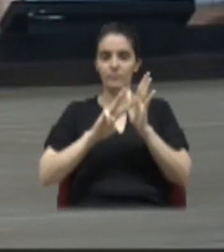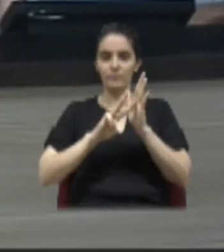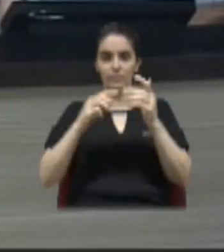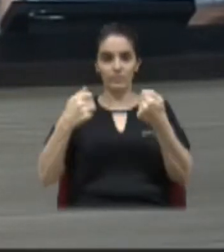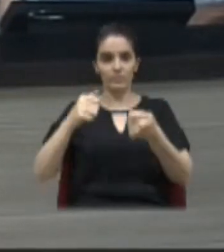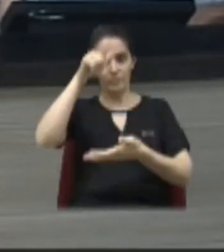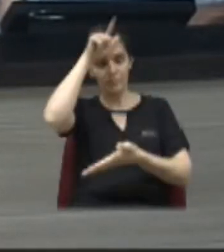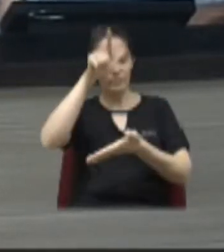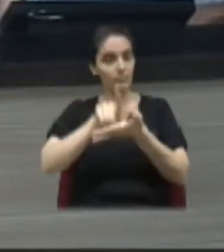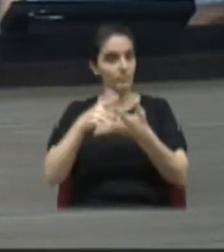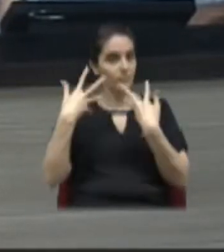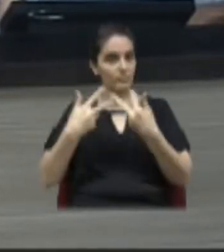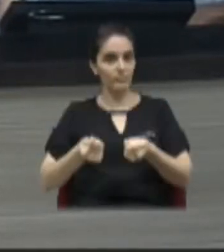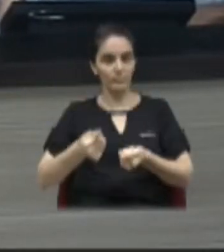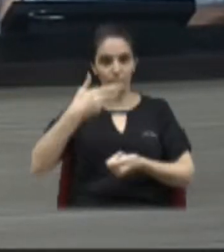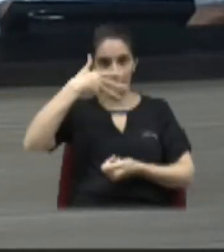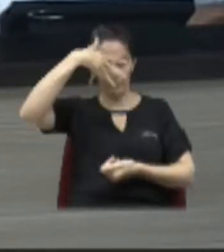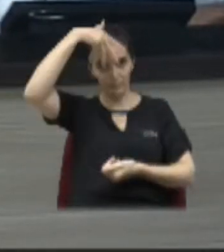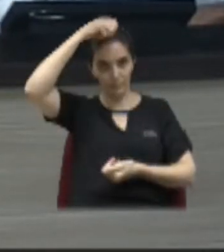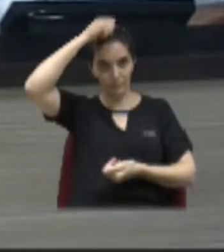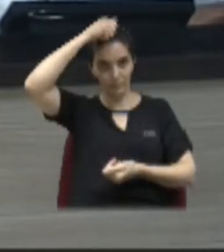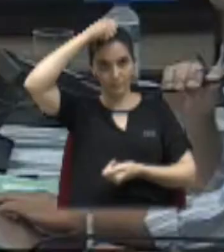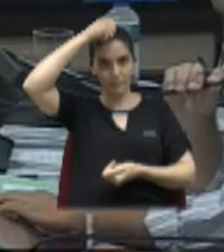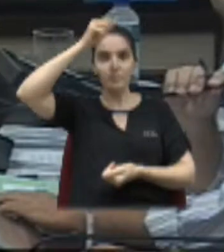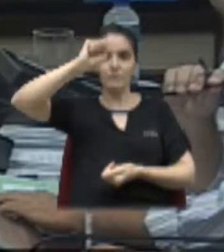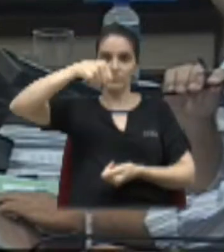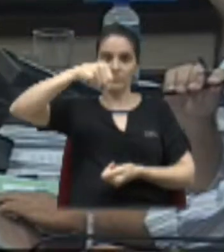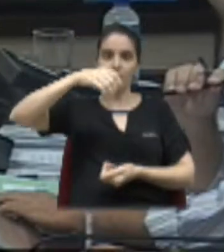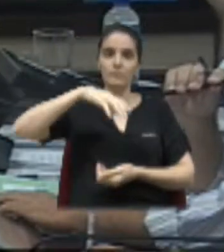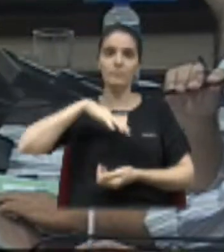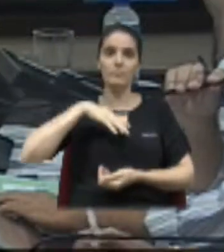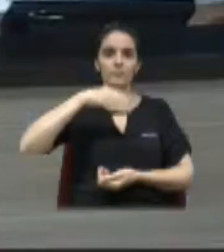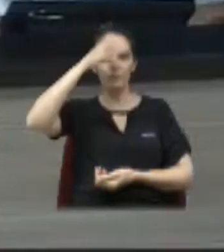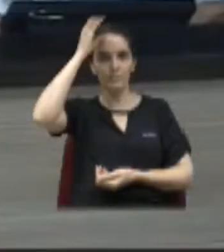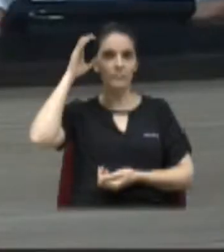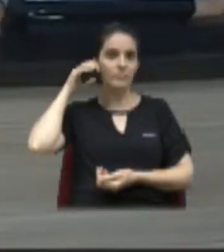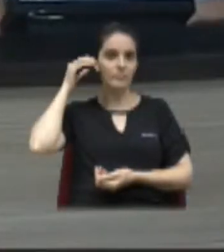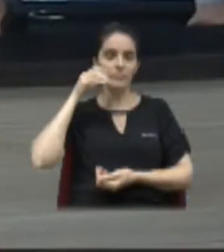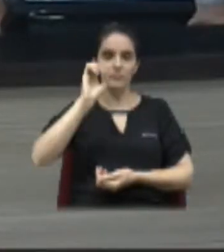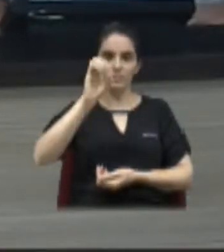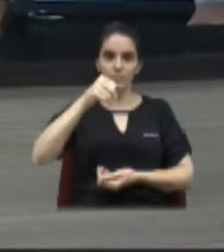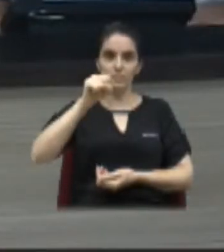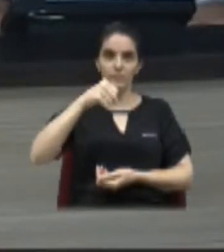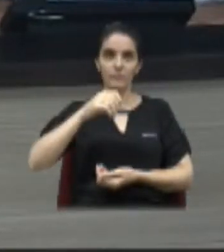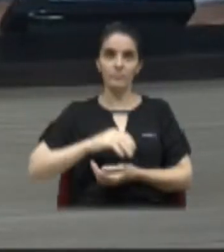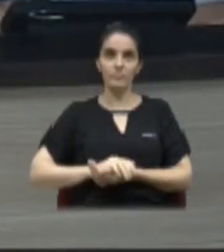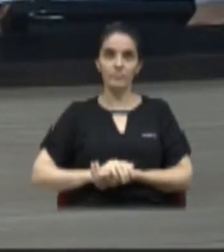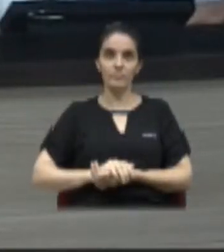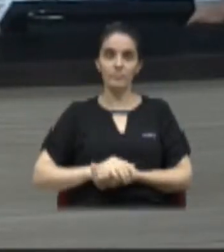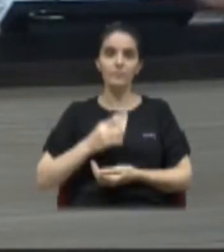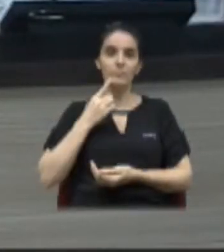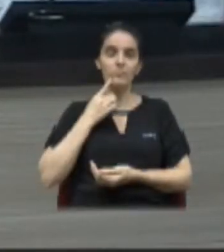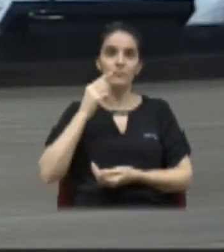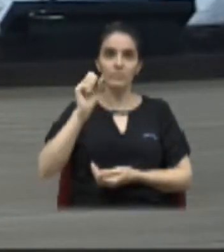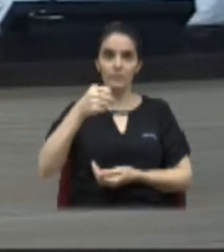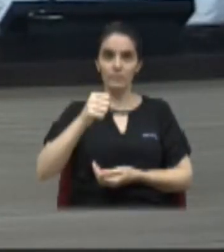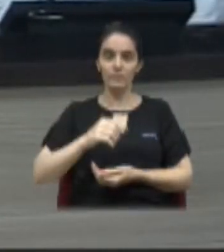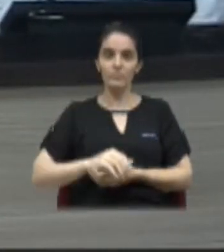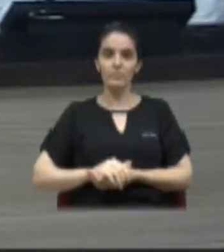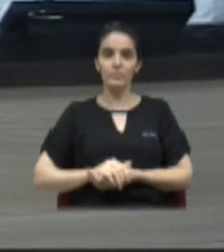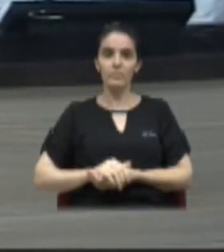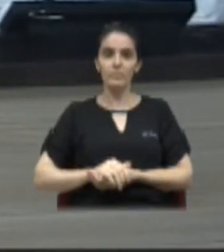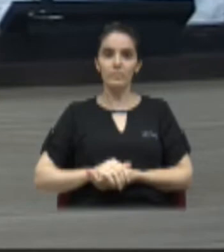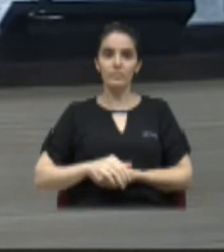da anuência dos líderes. Toninho Franco? Sim. Carolina Pontes? Sim, presidente. Cleiton? Sim, presidente.